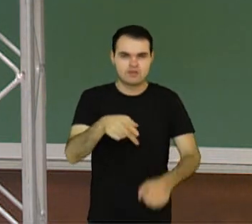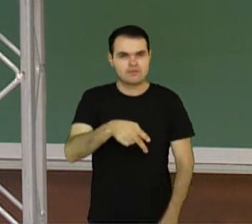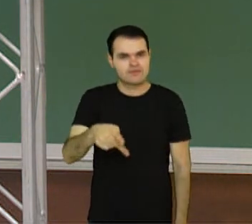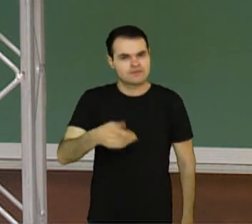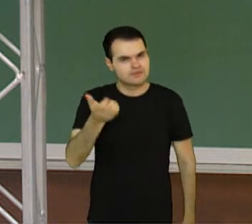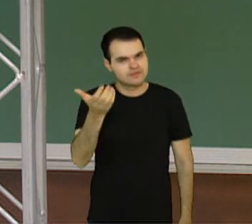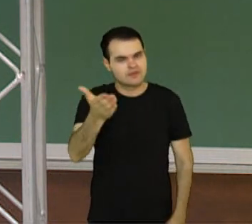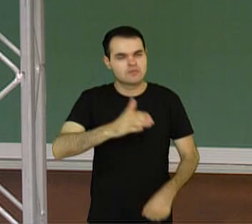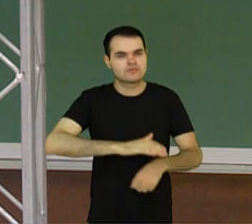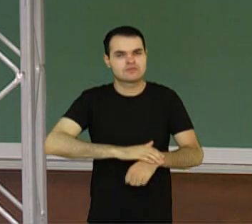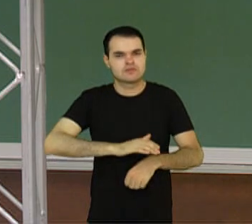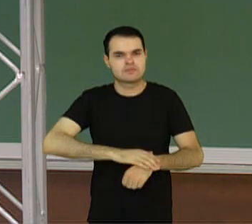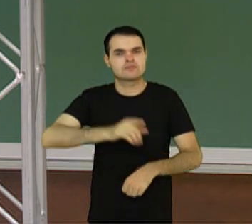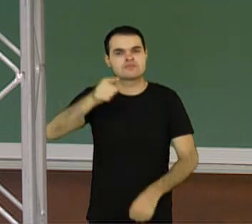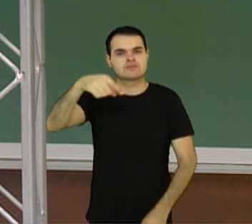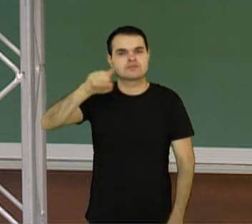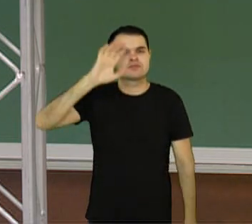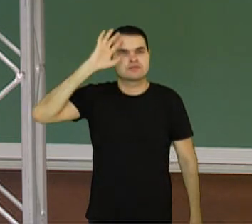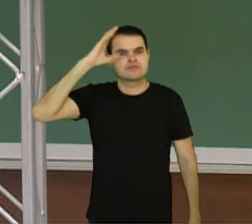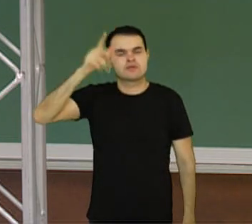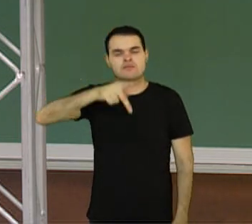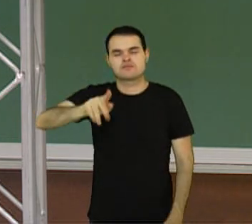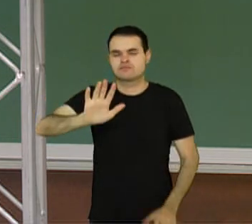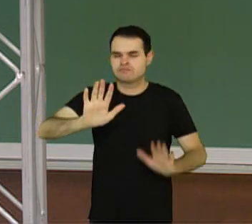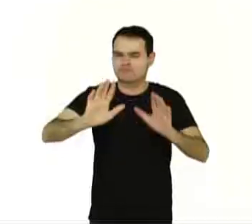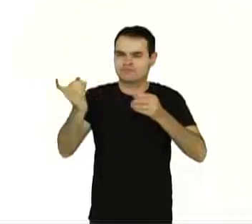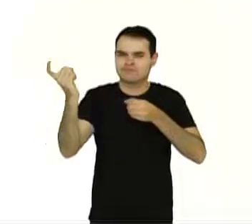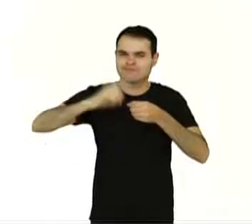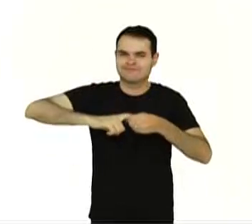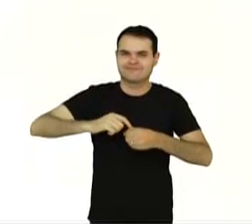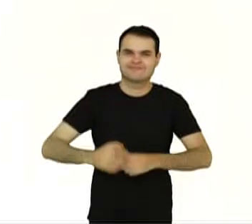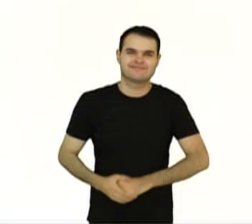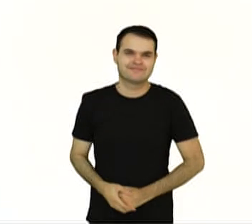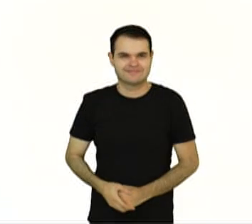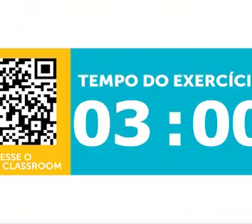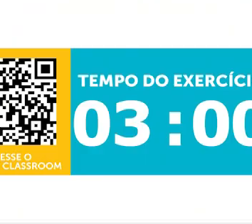professora vai dar um tempo para vocês resolverem e a professora já volta.